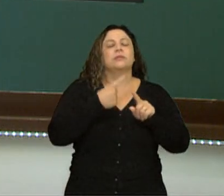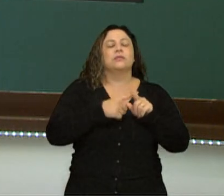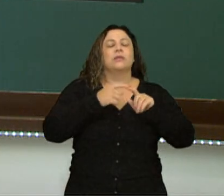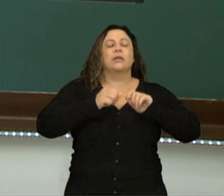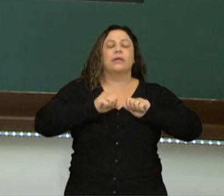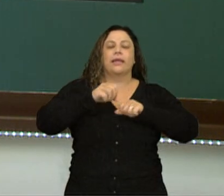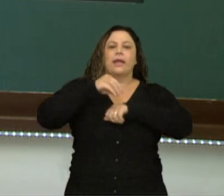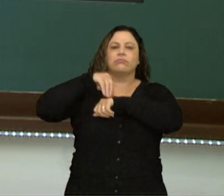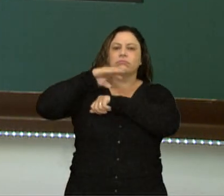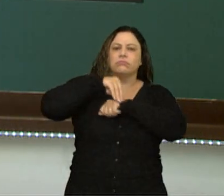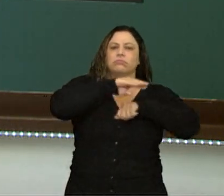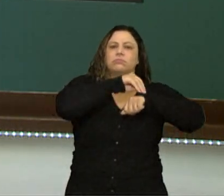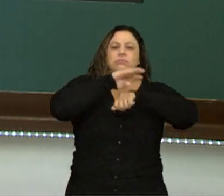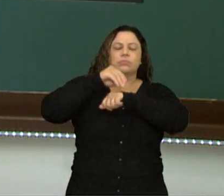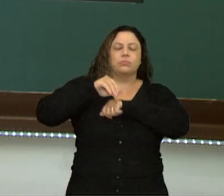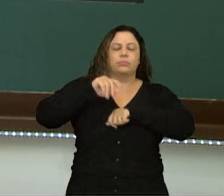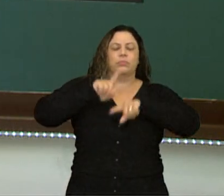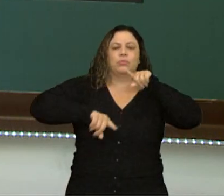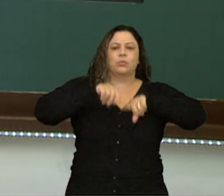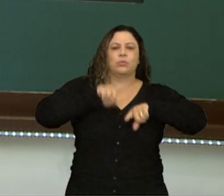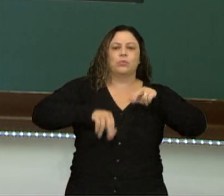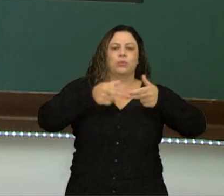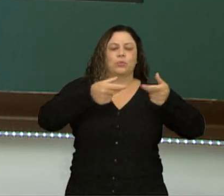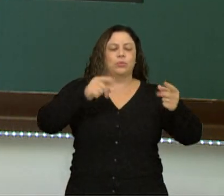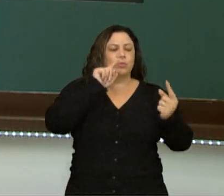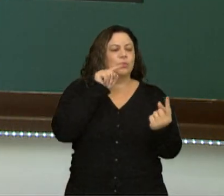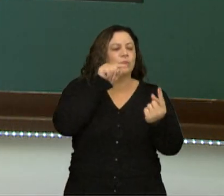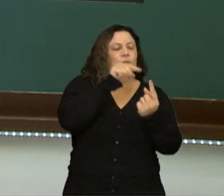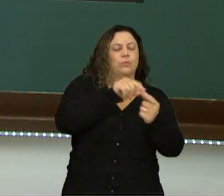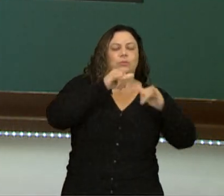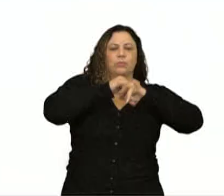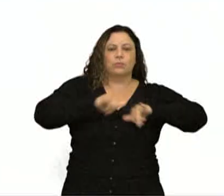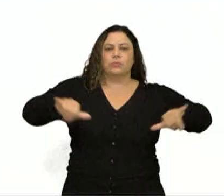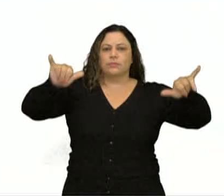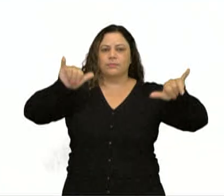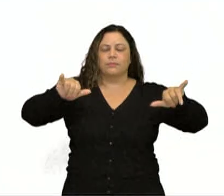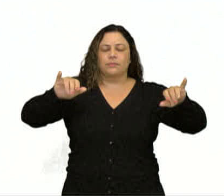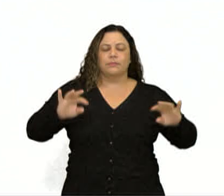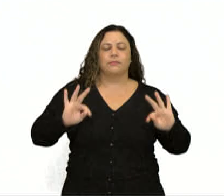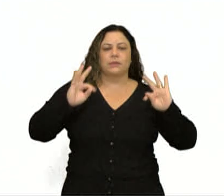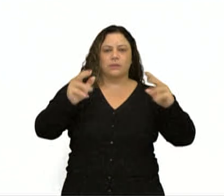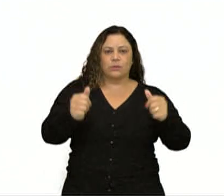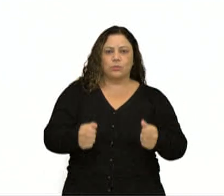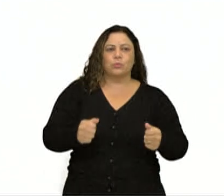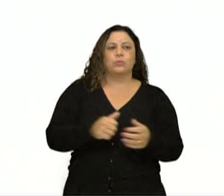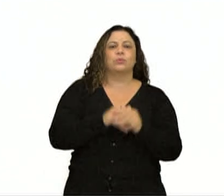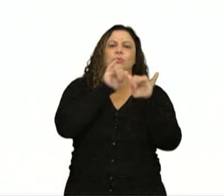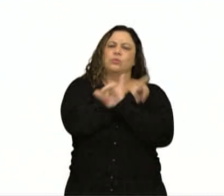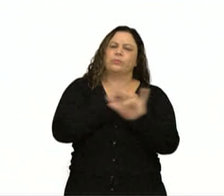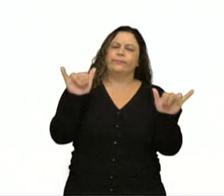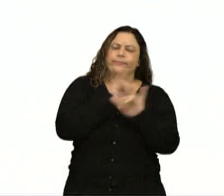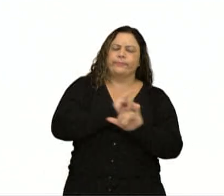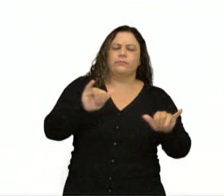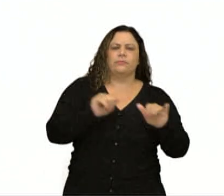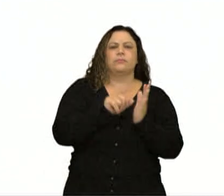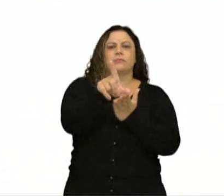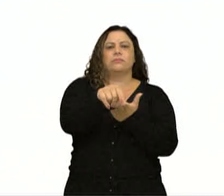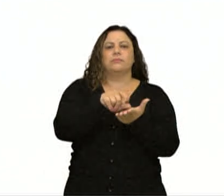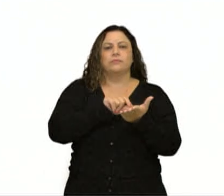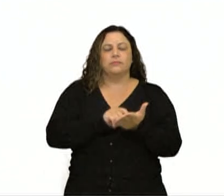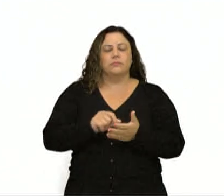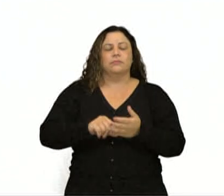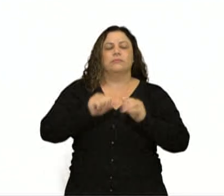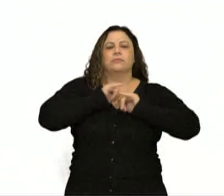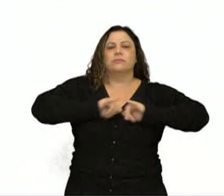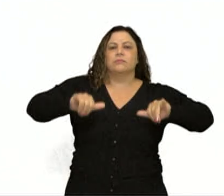para nós alguma coisa, um produto específico para nós, né? Então, notícias, reportagens, artigos,